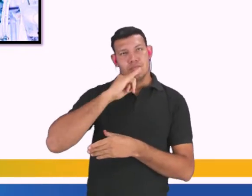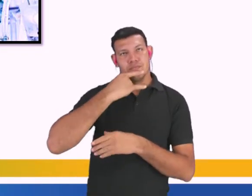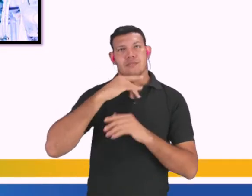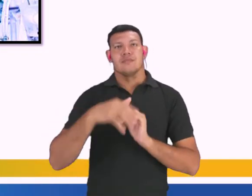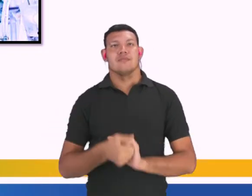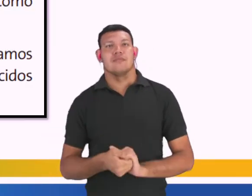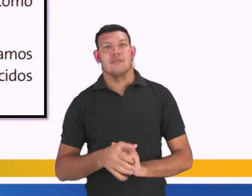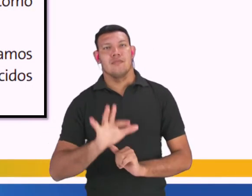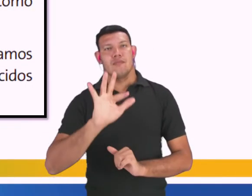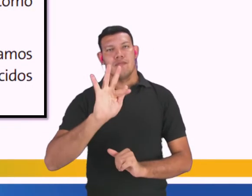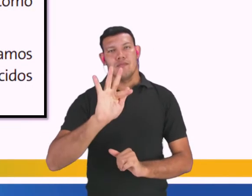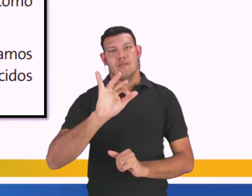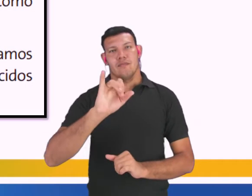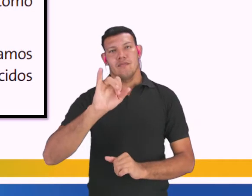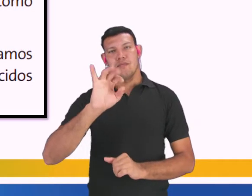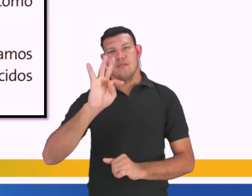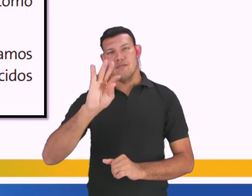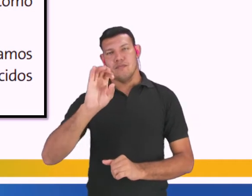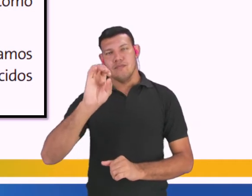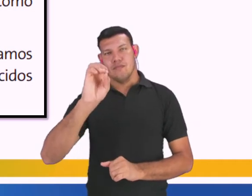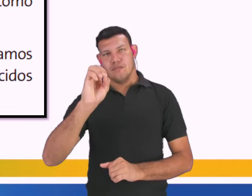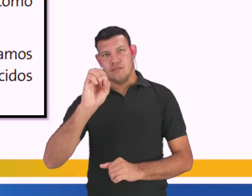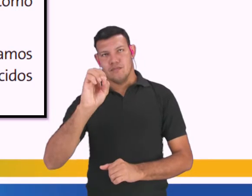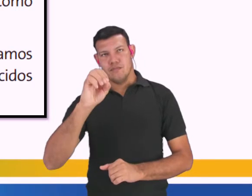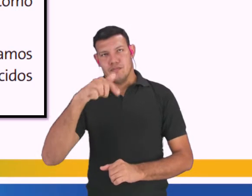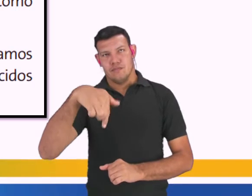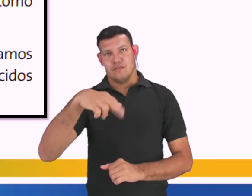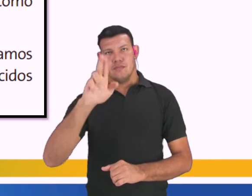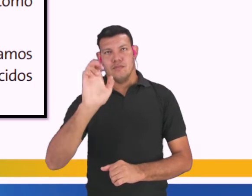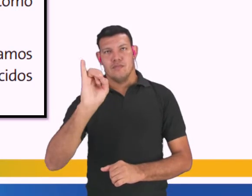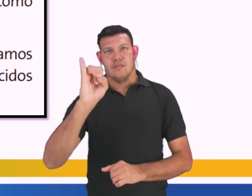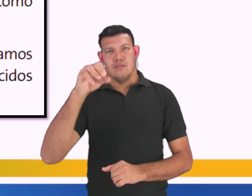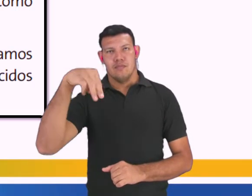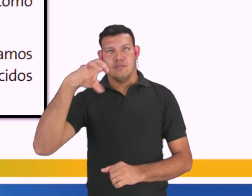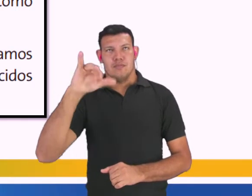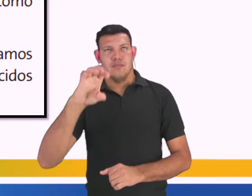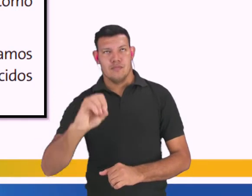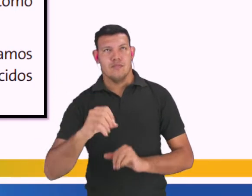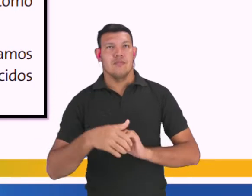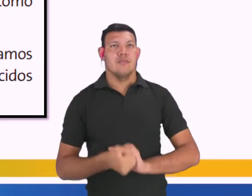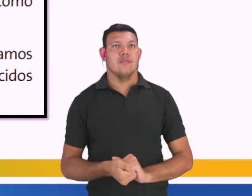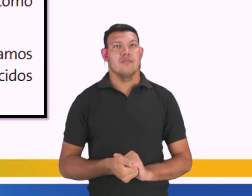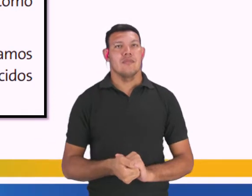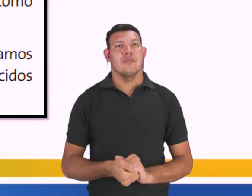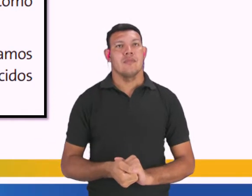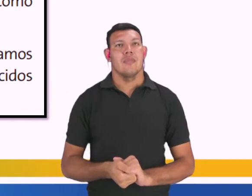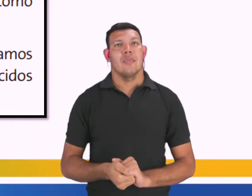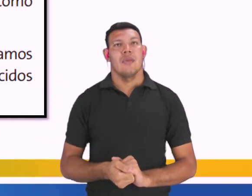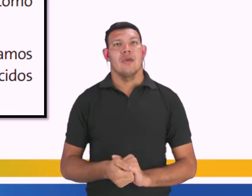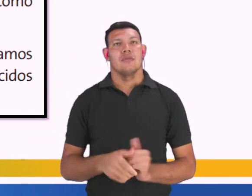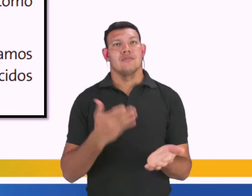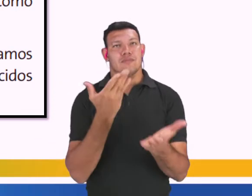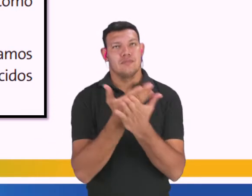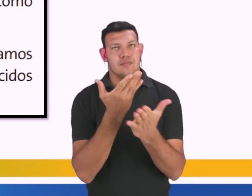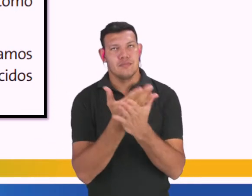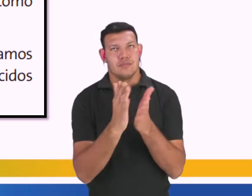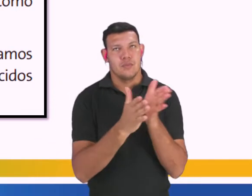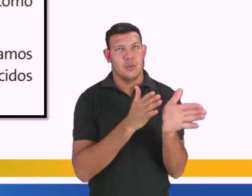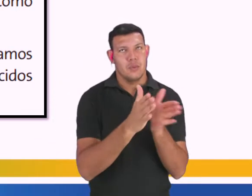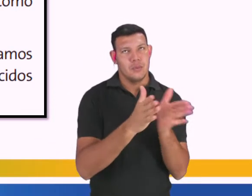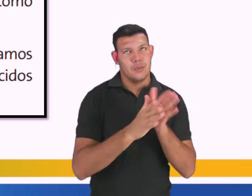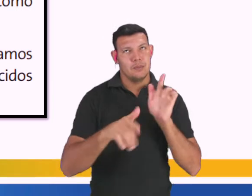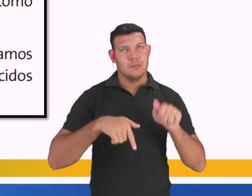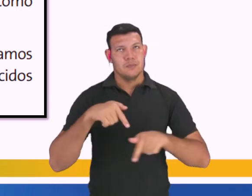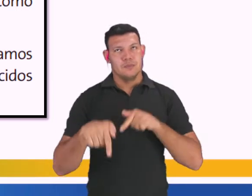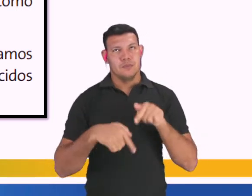produtos naturais. Bem, a bioquímica estuda os processos que ocorrem no organismo vivo, de animais